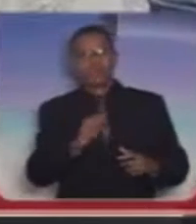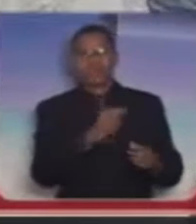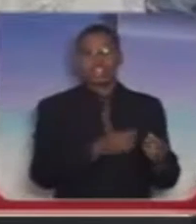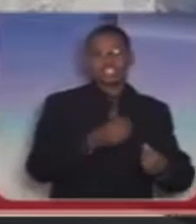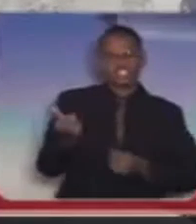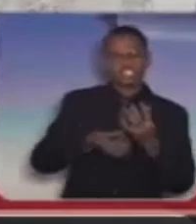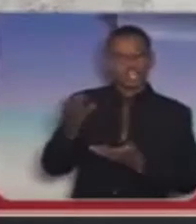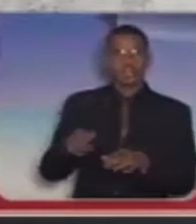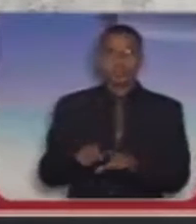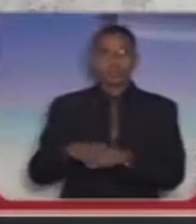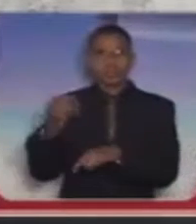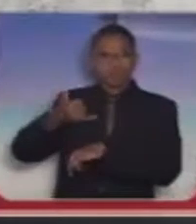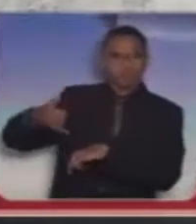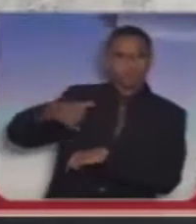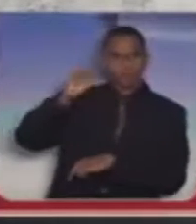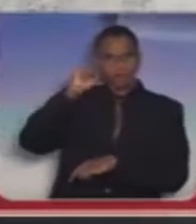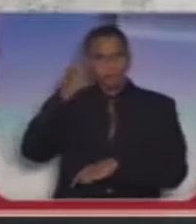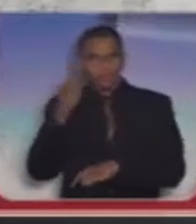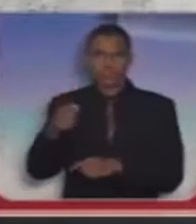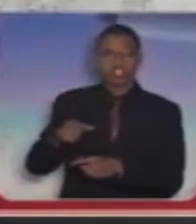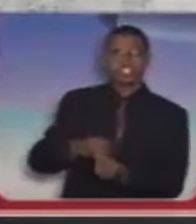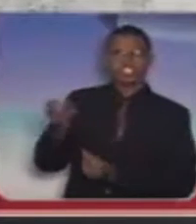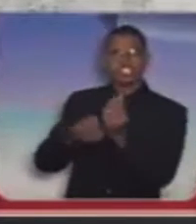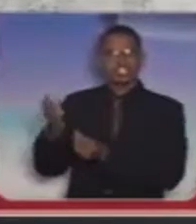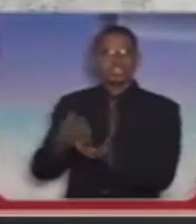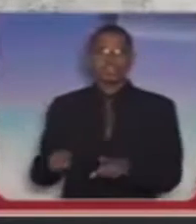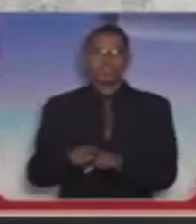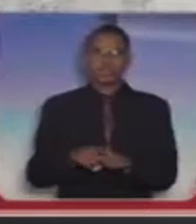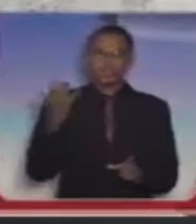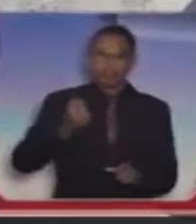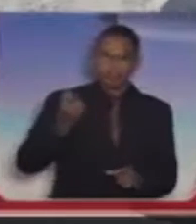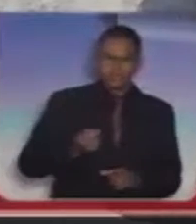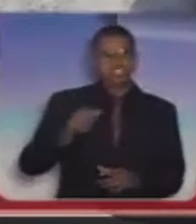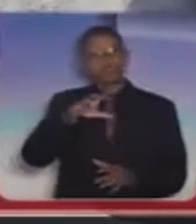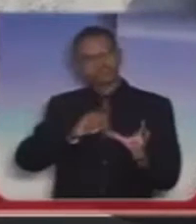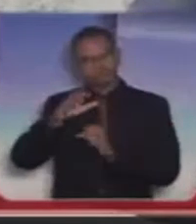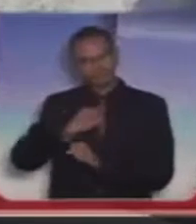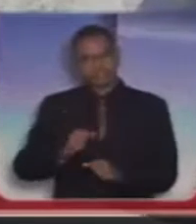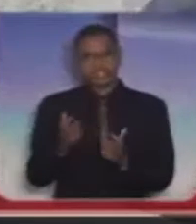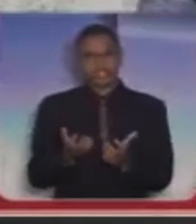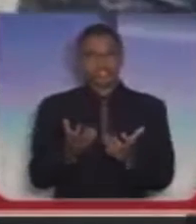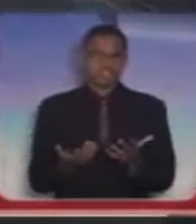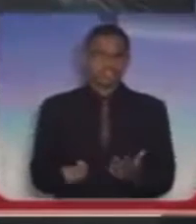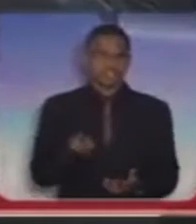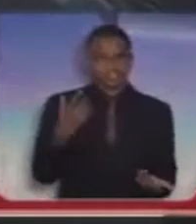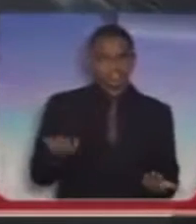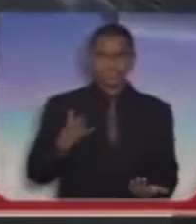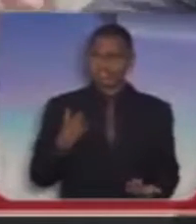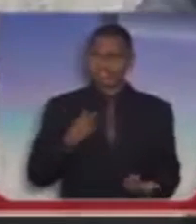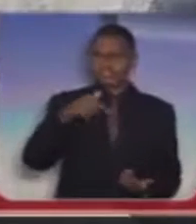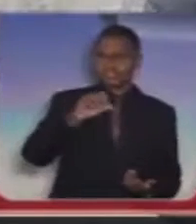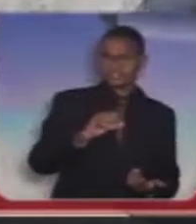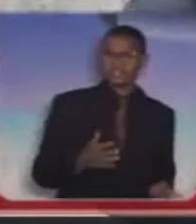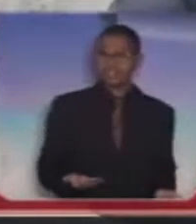petrolíferas internacionais o nosso petróleo ele também quer acabar com a aposentadoria do povo é 70 anos de aposentadoria pela